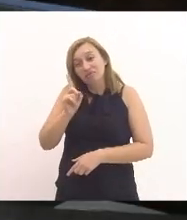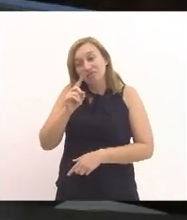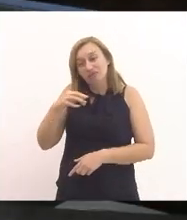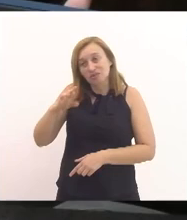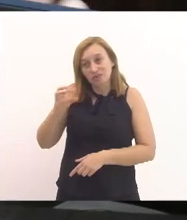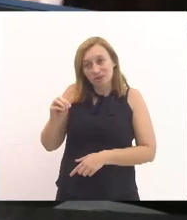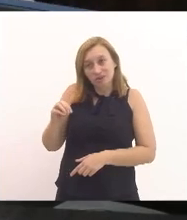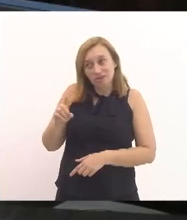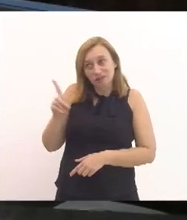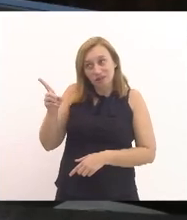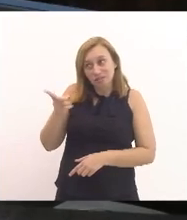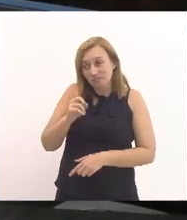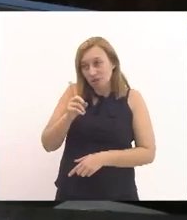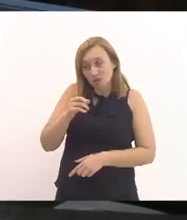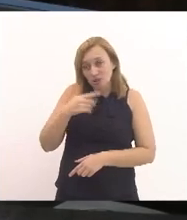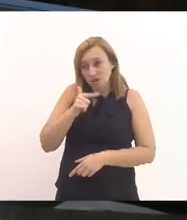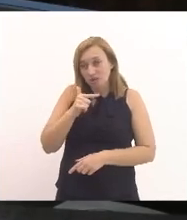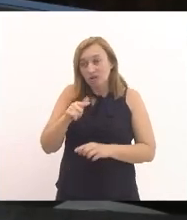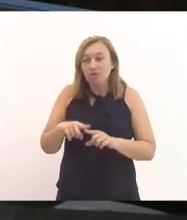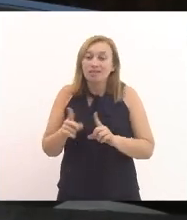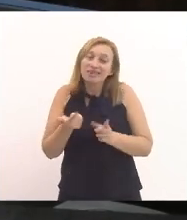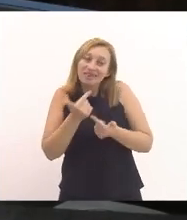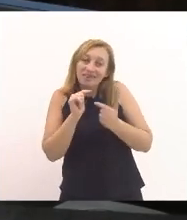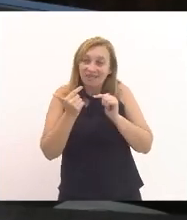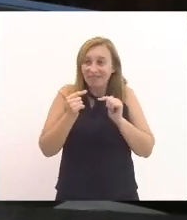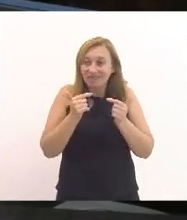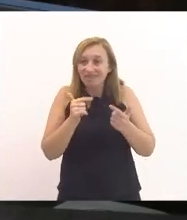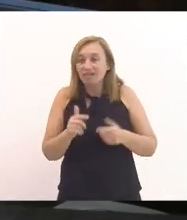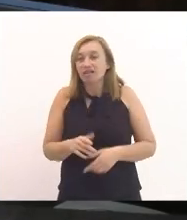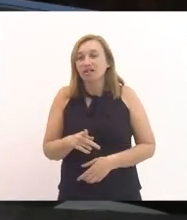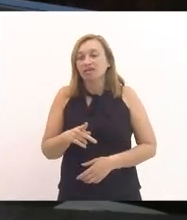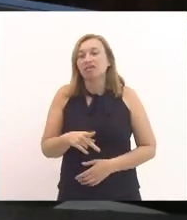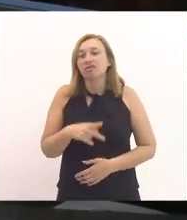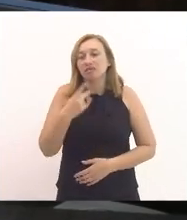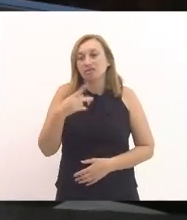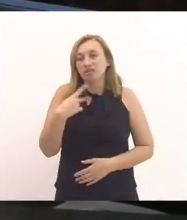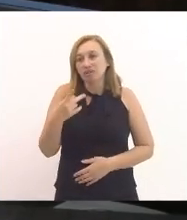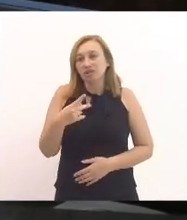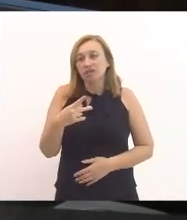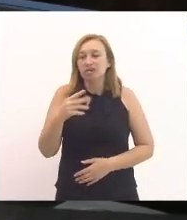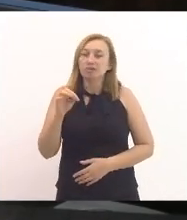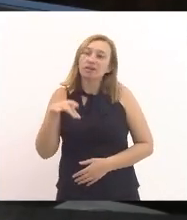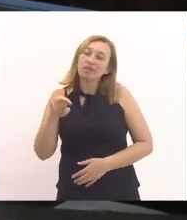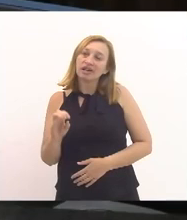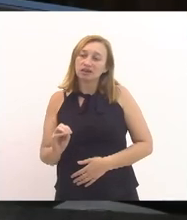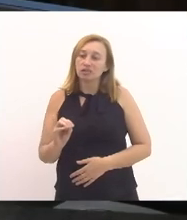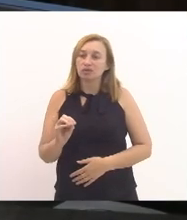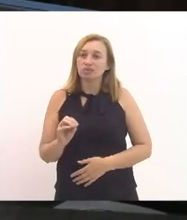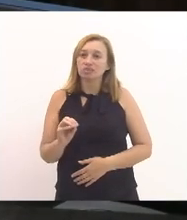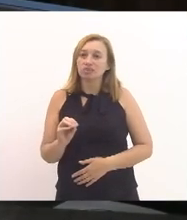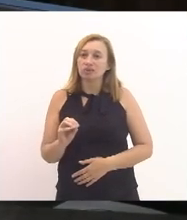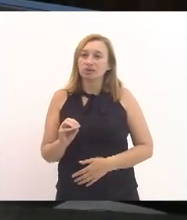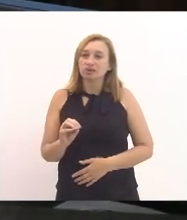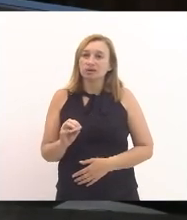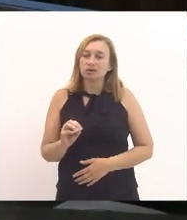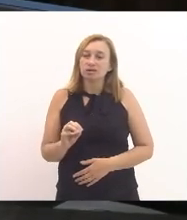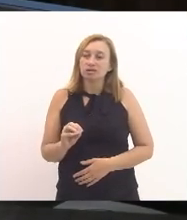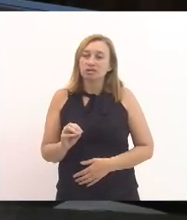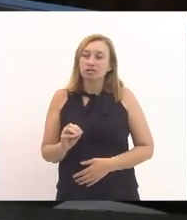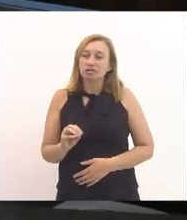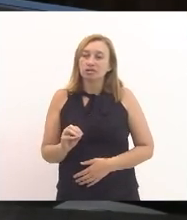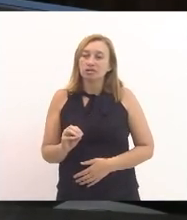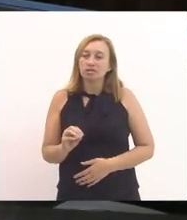ele também não rio mas nessa que eu falei que era emblemática ela vexatória que nem os